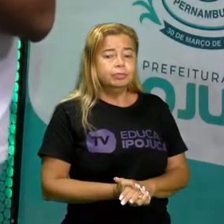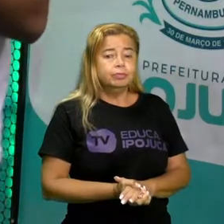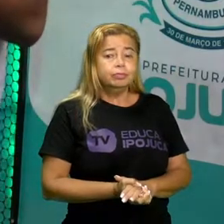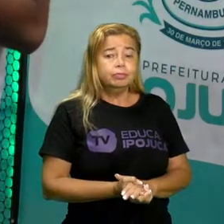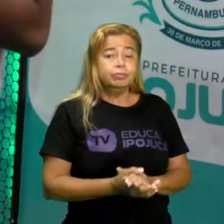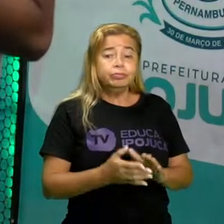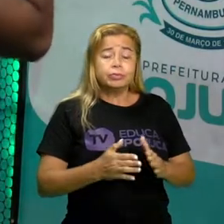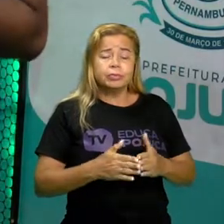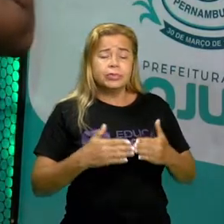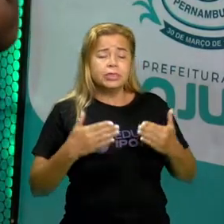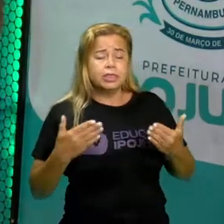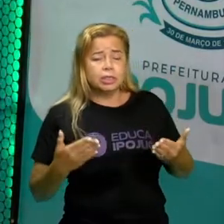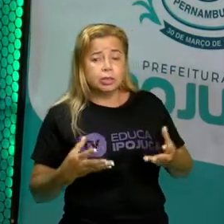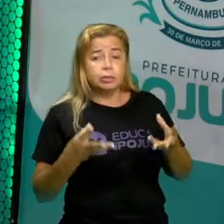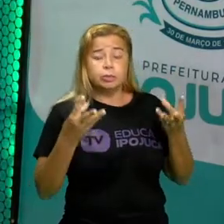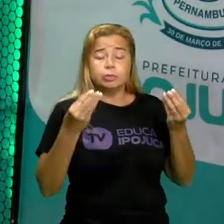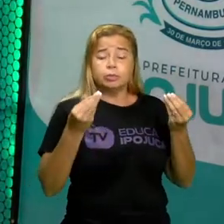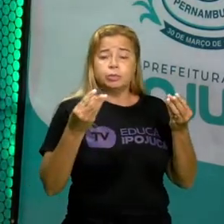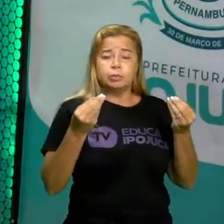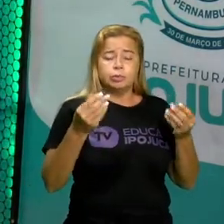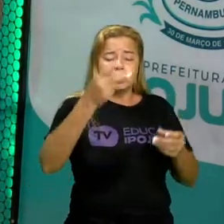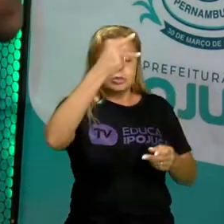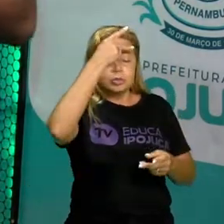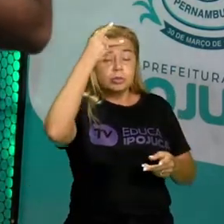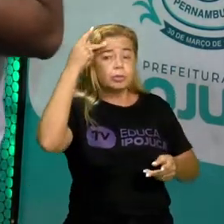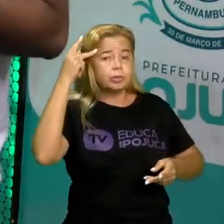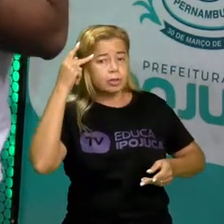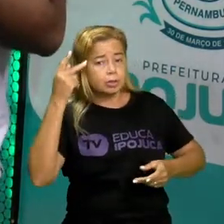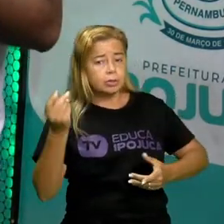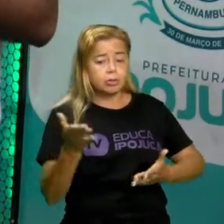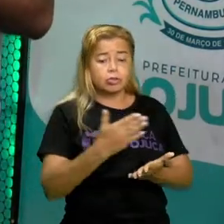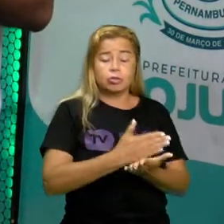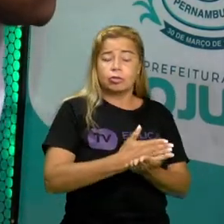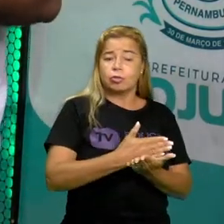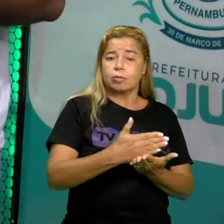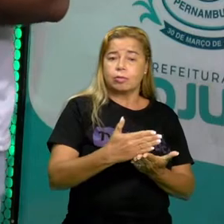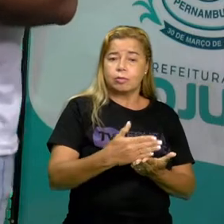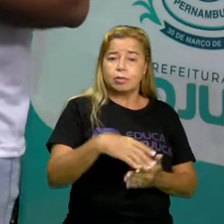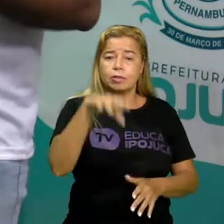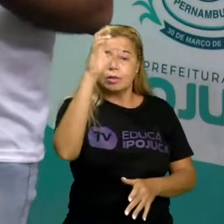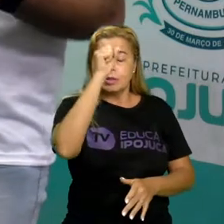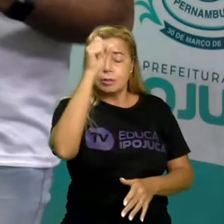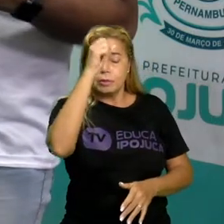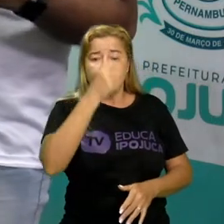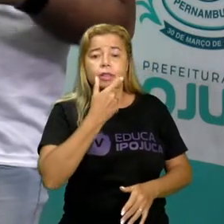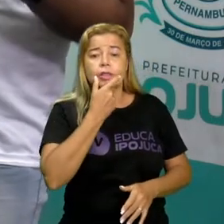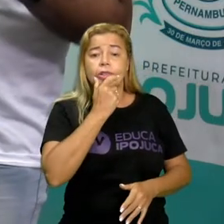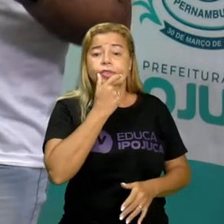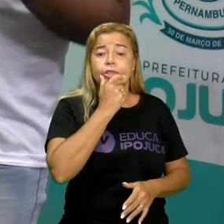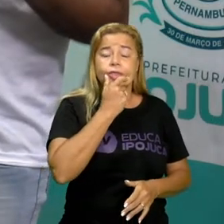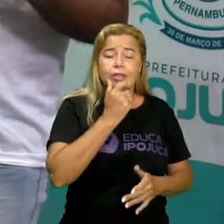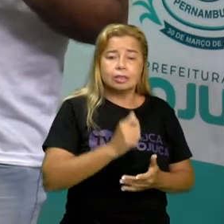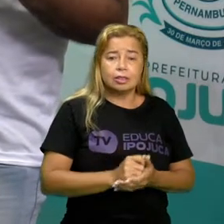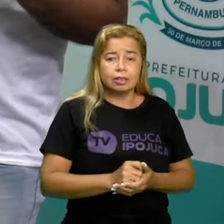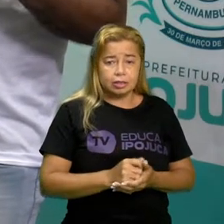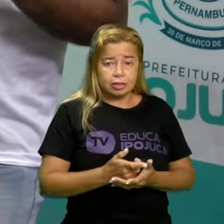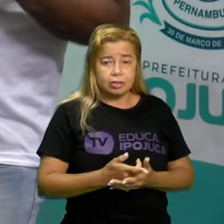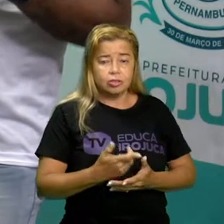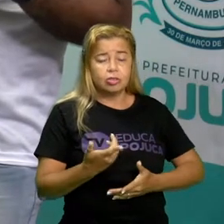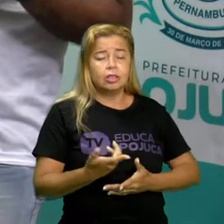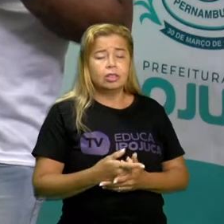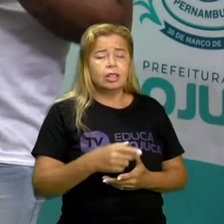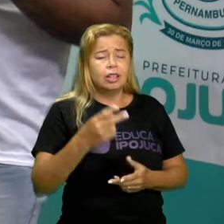grande maioria das pessoas, quando estão começando a aprender a língua inglesa, elas